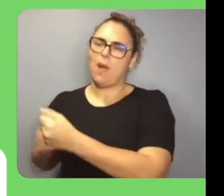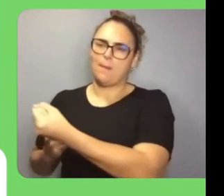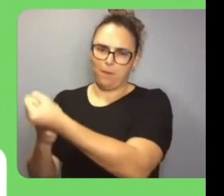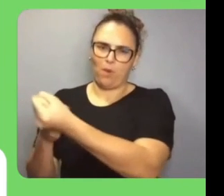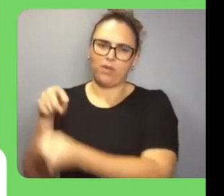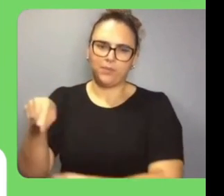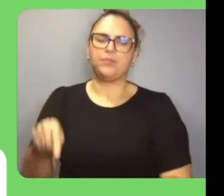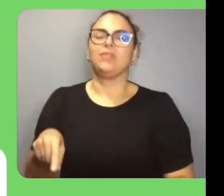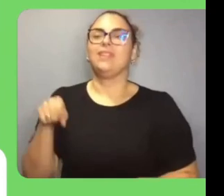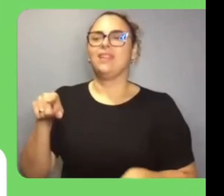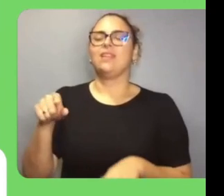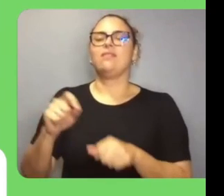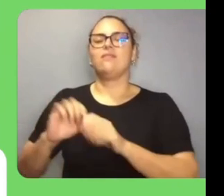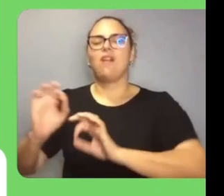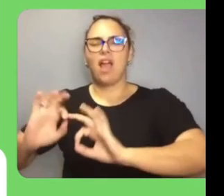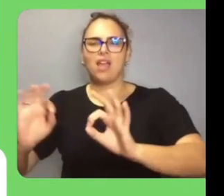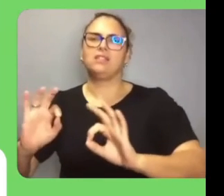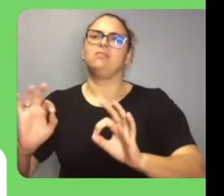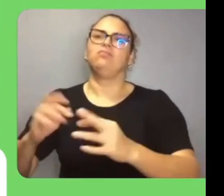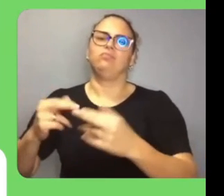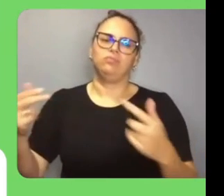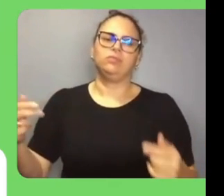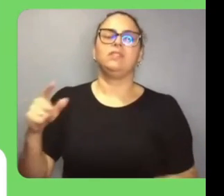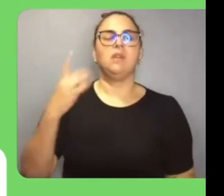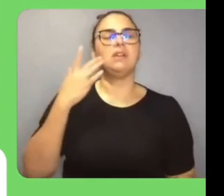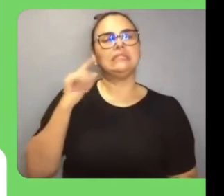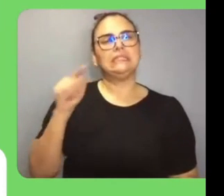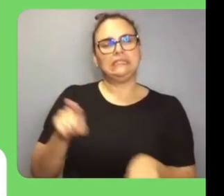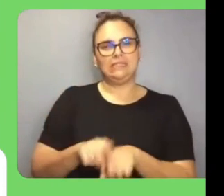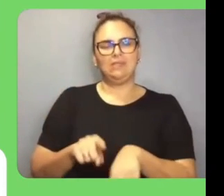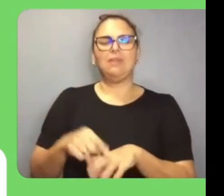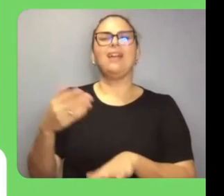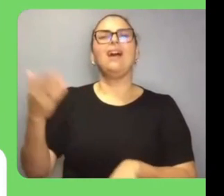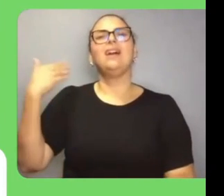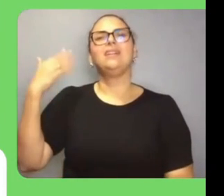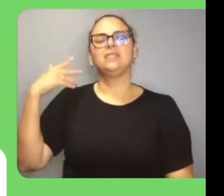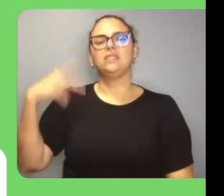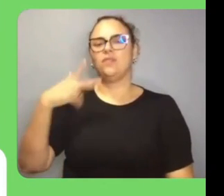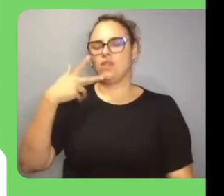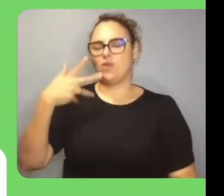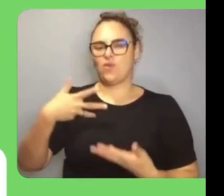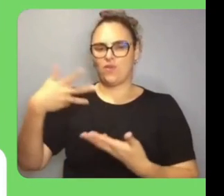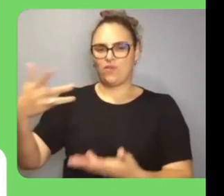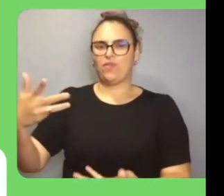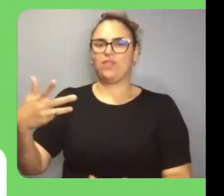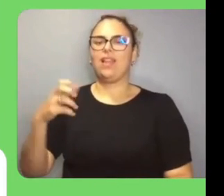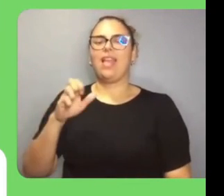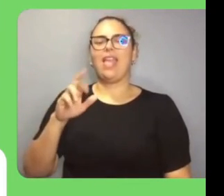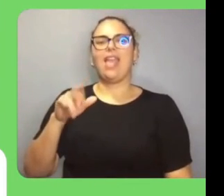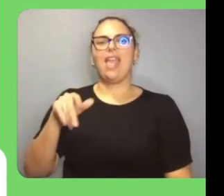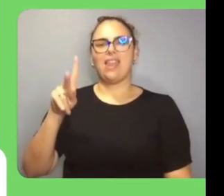que desenvolve, que eu acho que também tem isso, assim, que é uma coisa que eu até falei no outro convite que a Erika me fez.